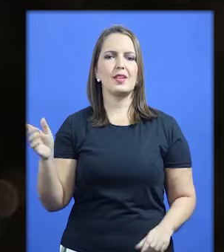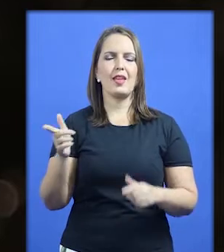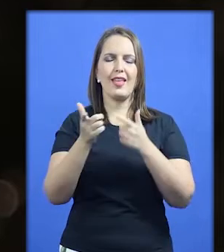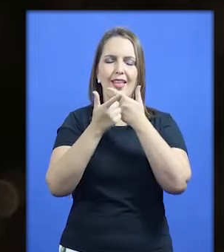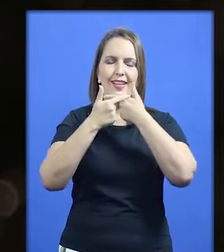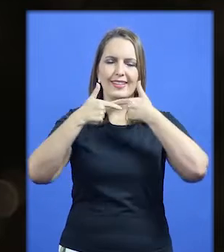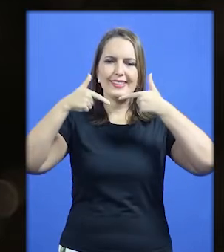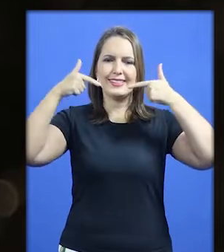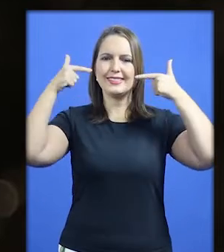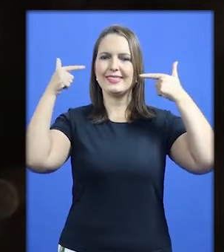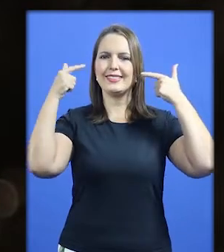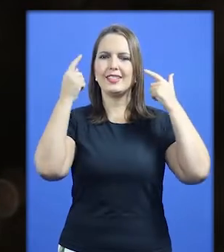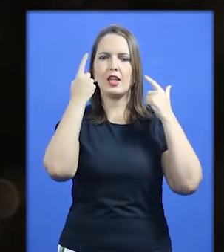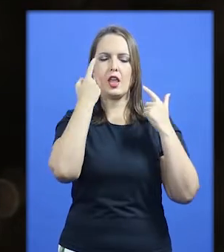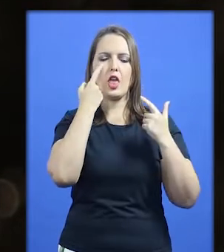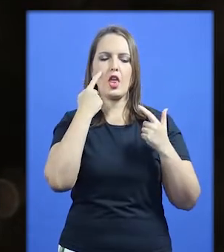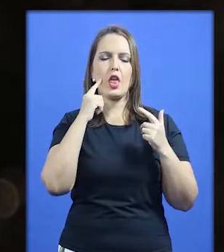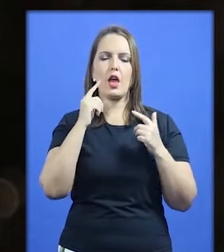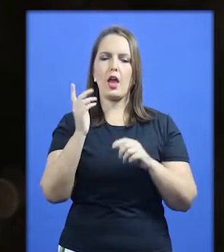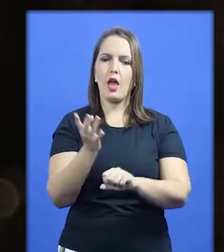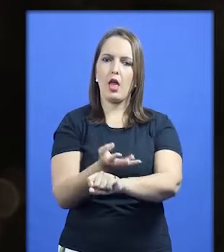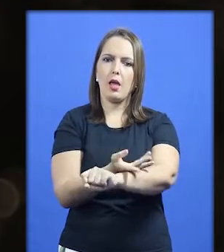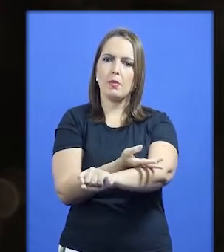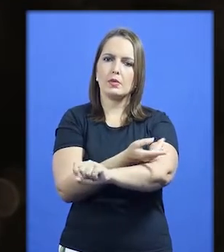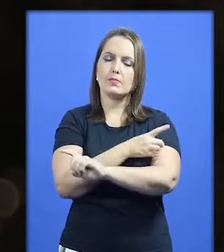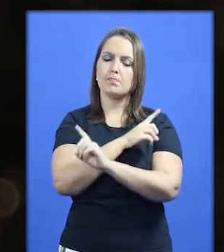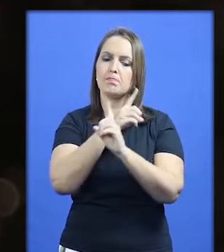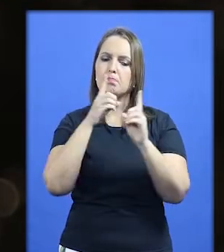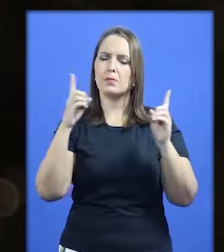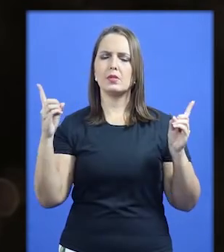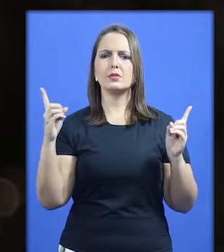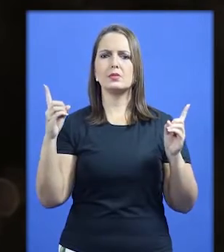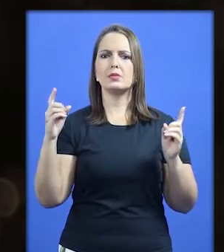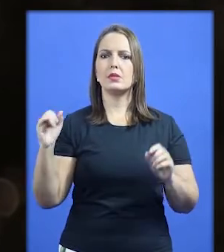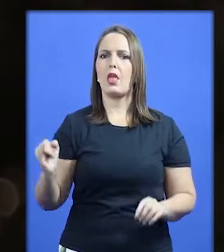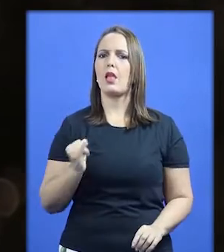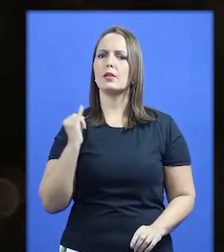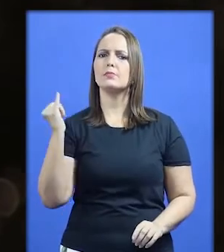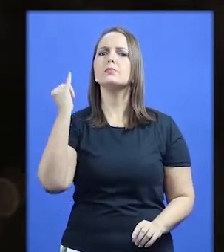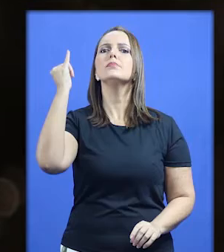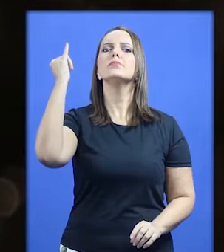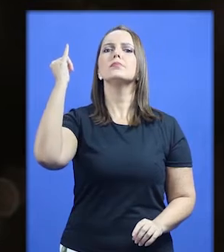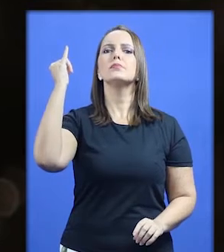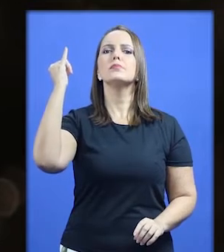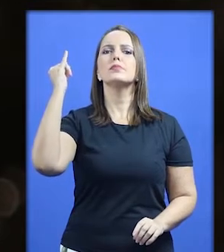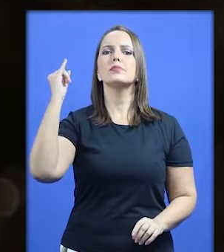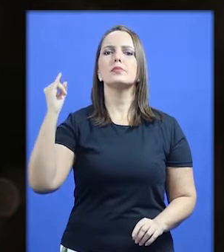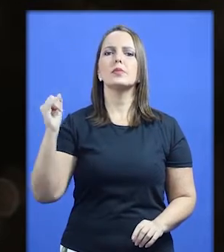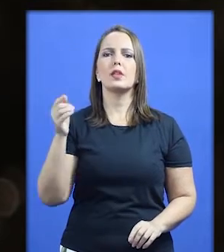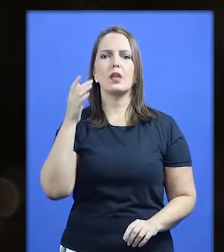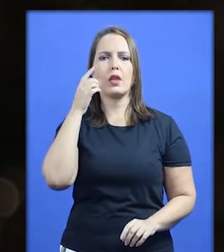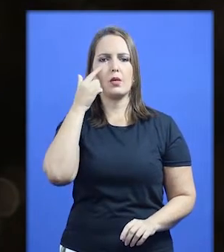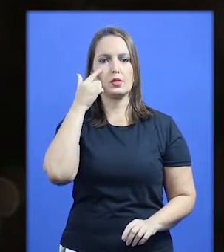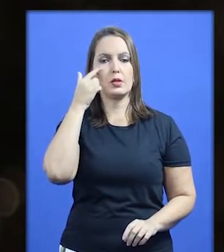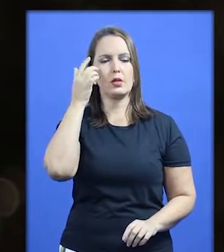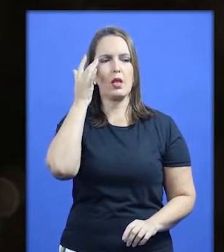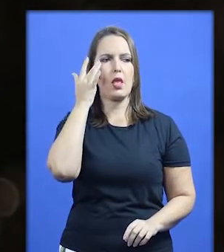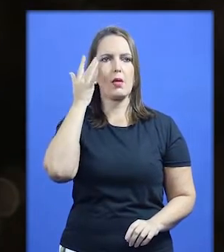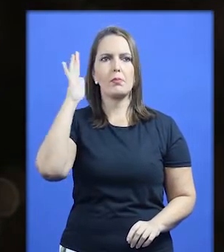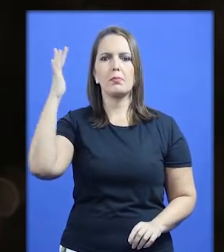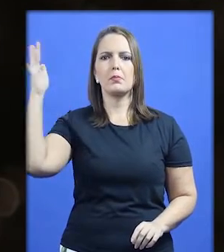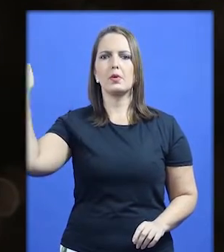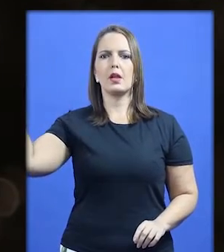fez rir e ele me fez chorar. Mas o principal é que os meus olhos brilharam.